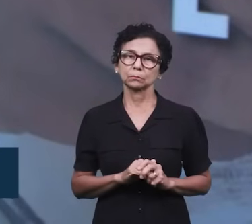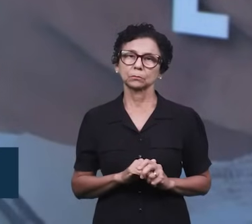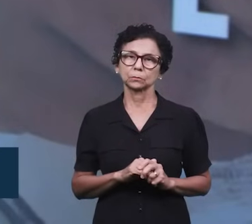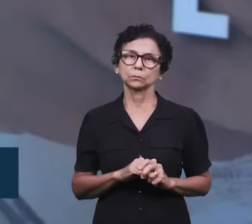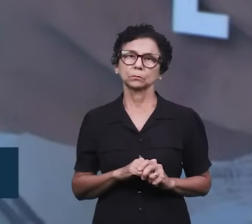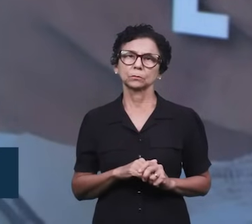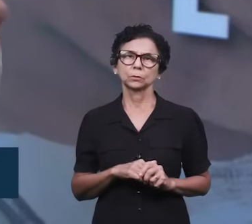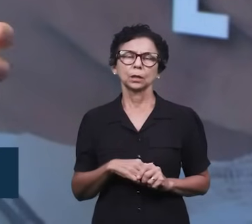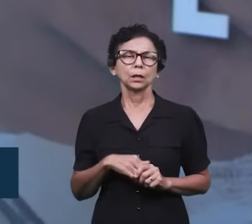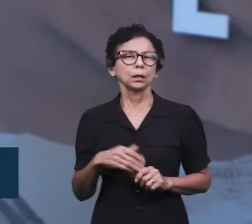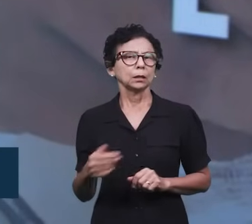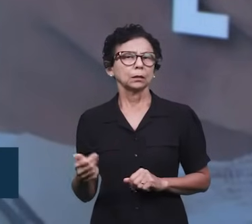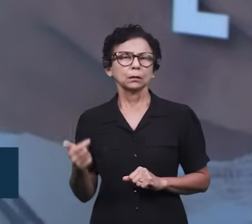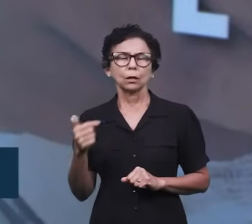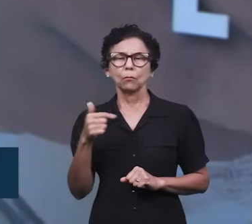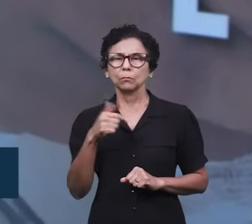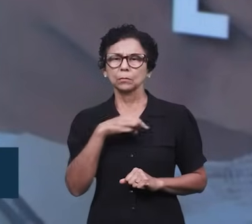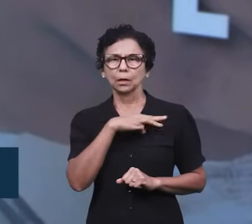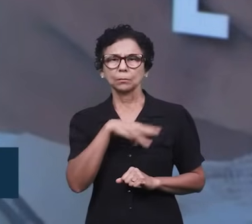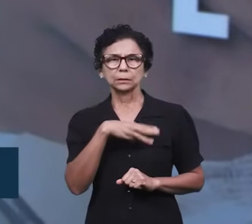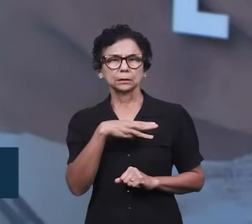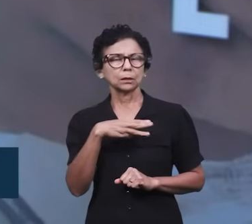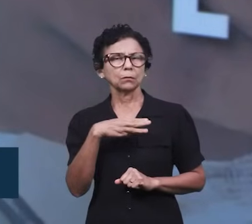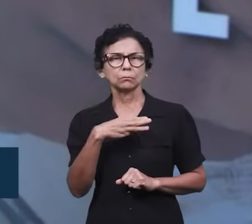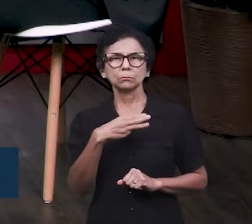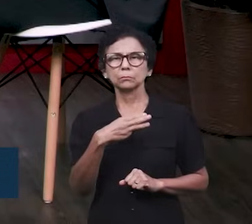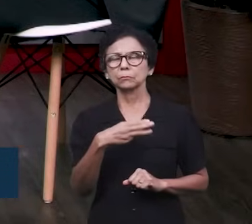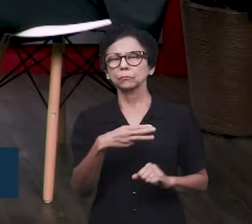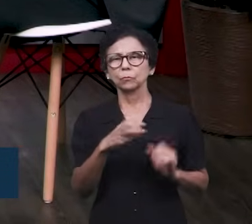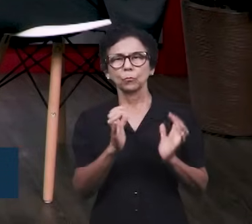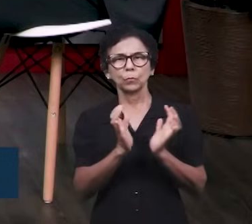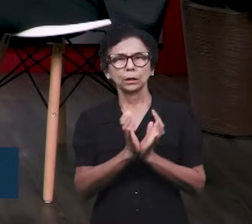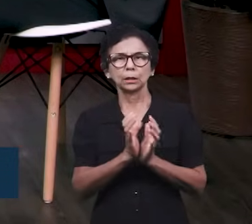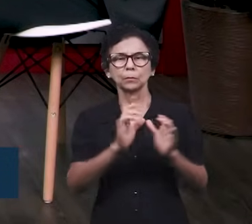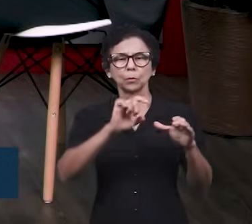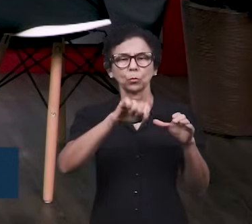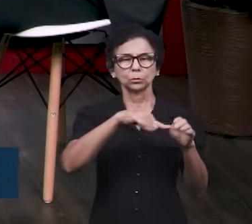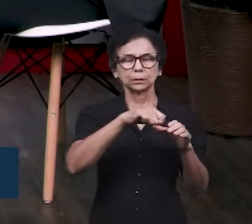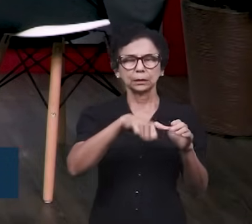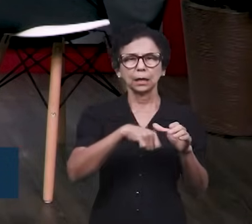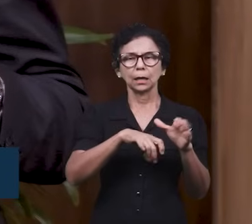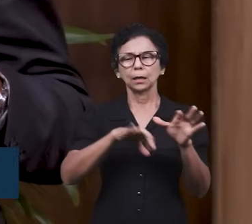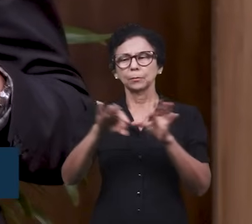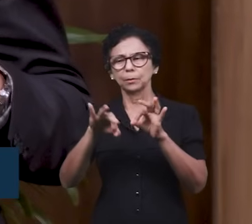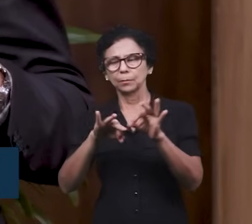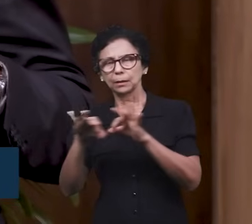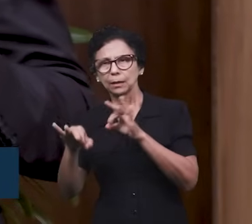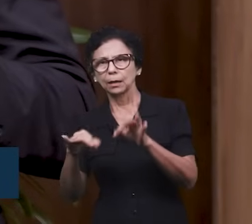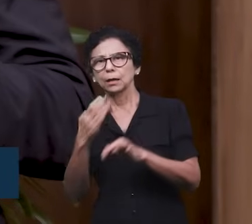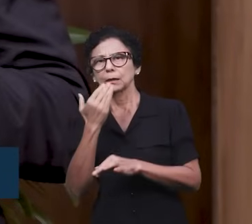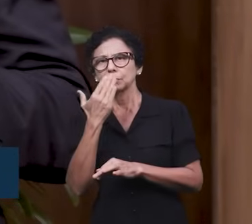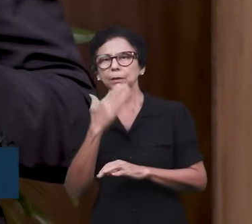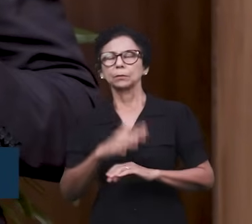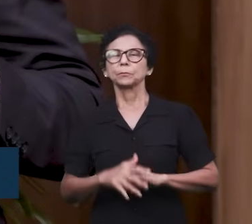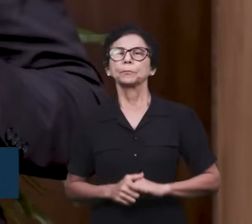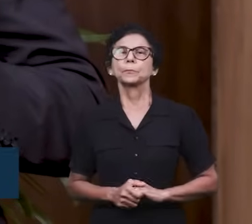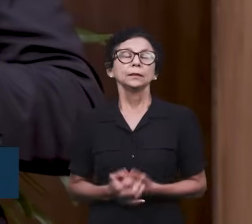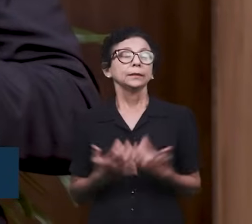as cozinheiras, todo mundo vai junto. Exatamente. Mas, pastor Josias, nós temos